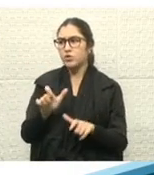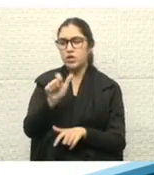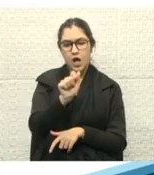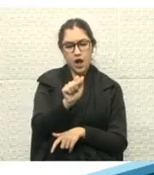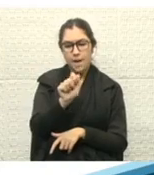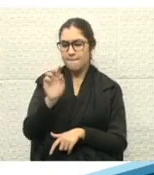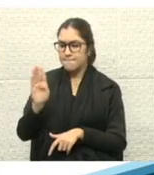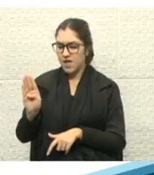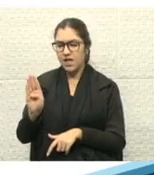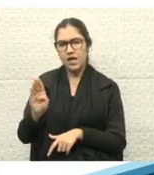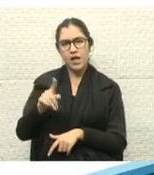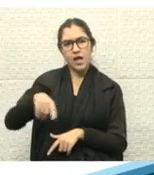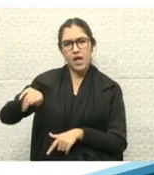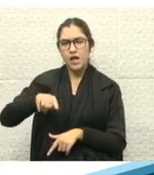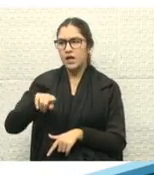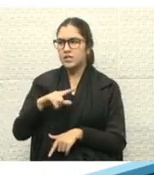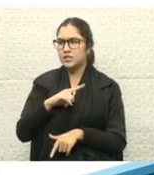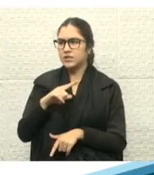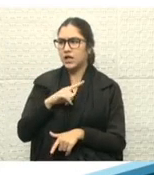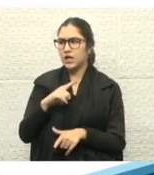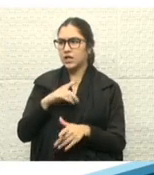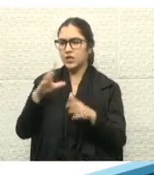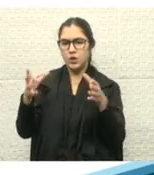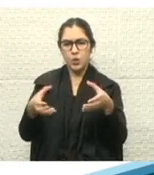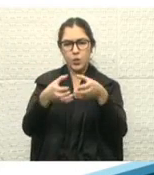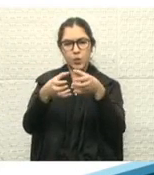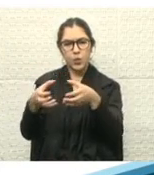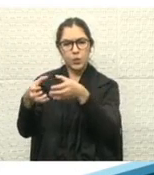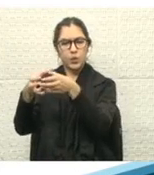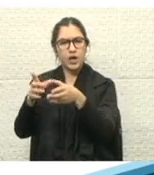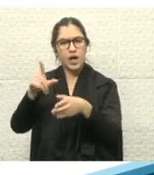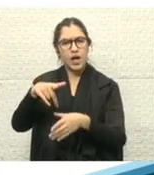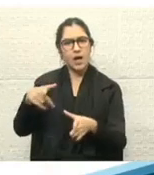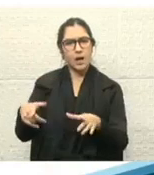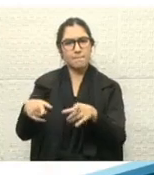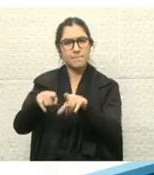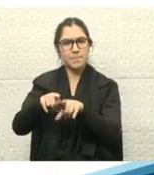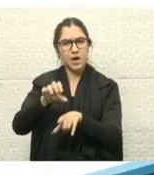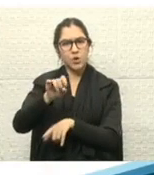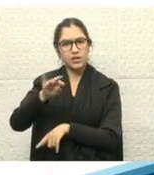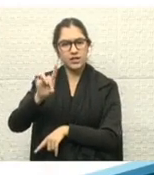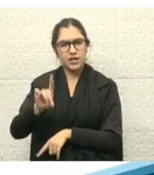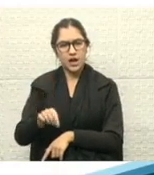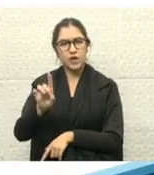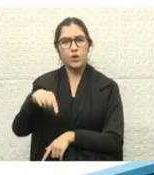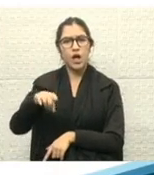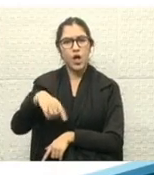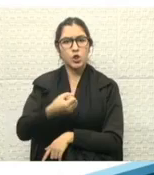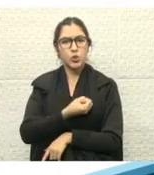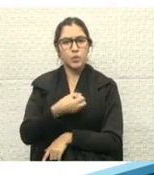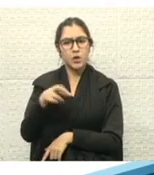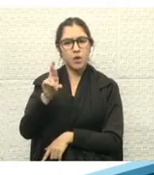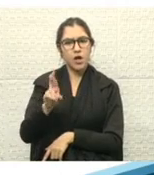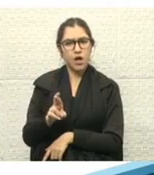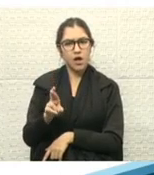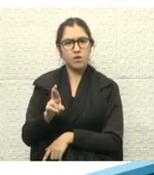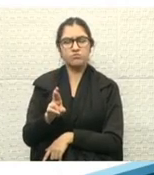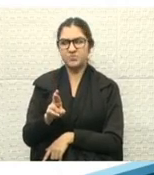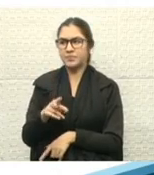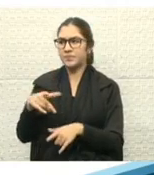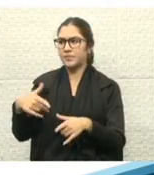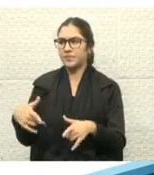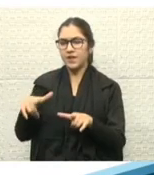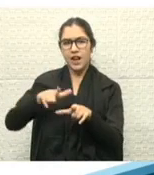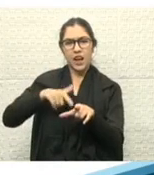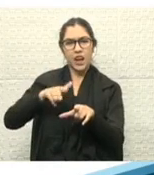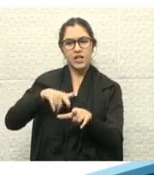B são essas componentes do par ordenado, são números reais, e essa